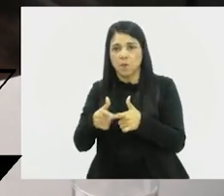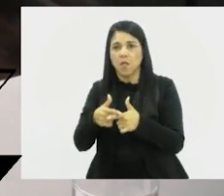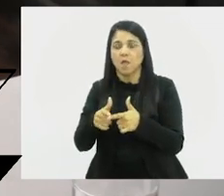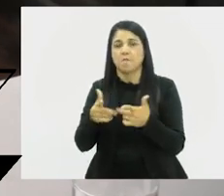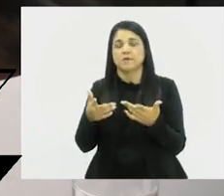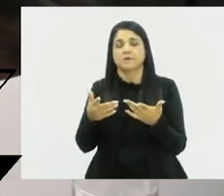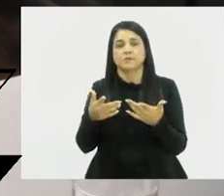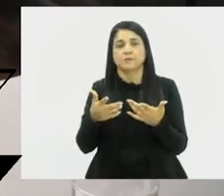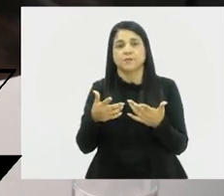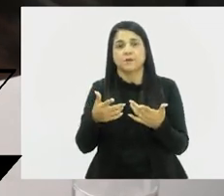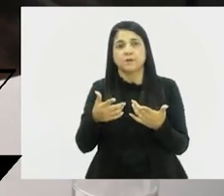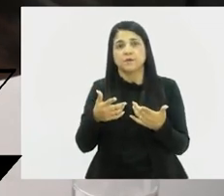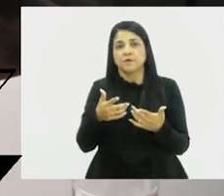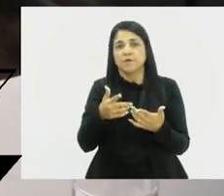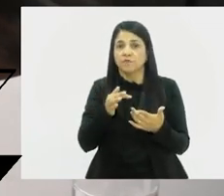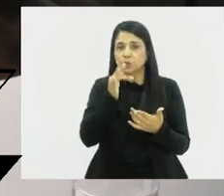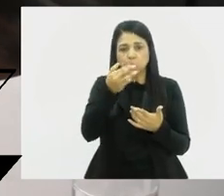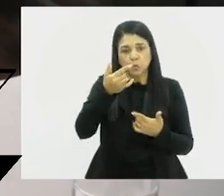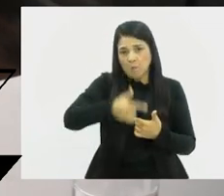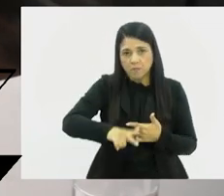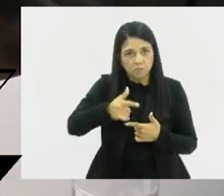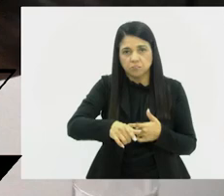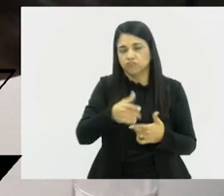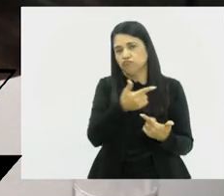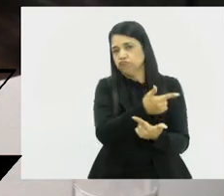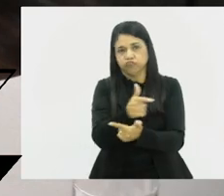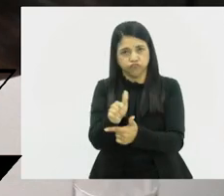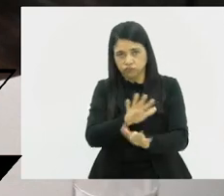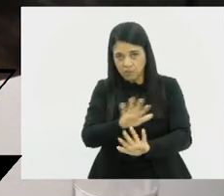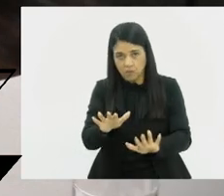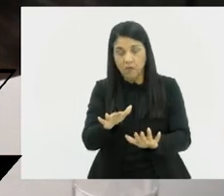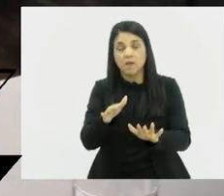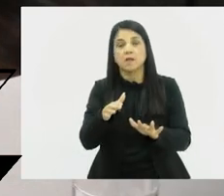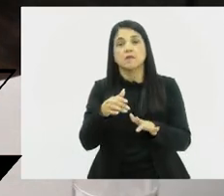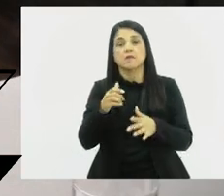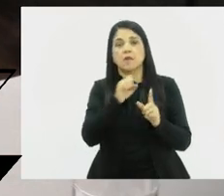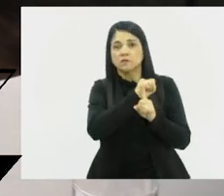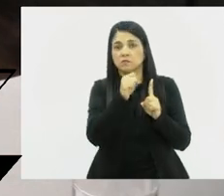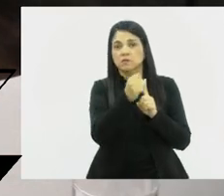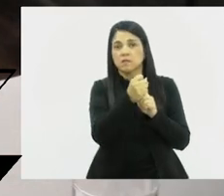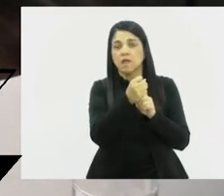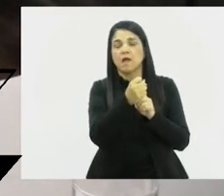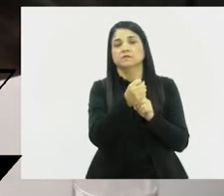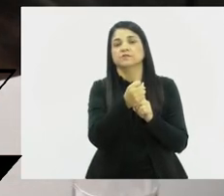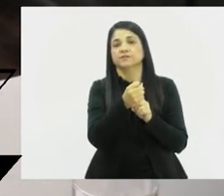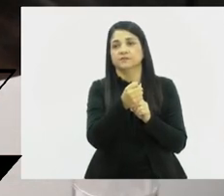repitam e a sociedade civil, de certa forma, de uma forma racional, apresente